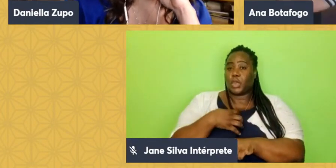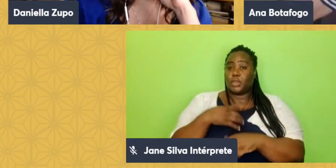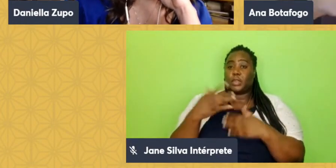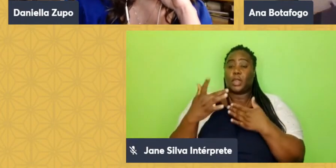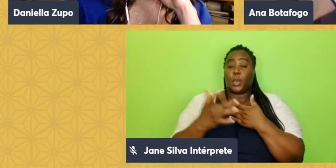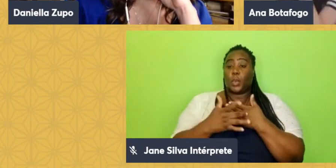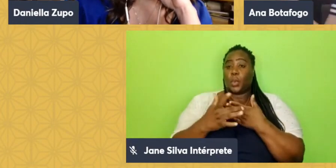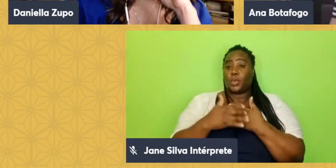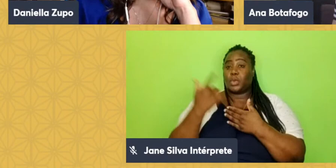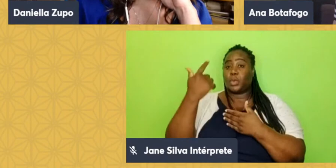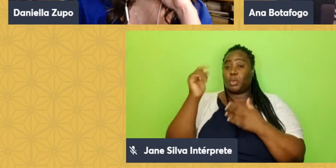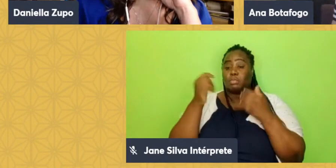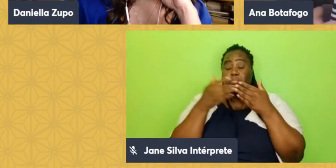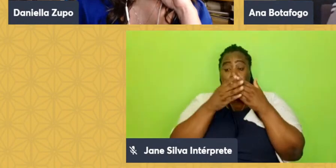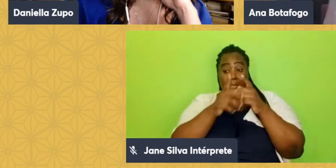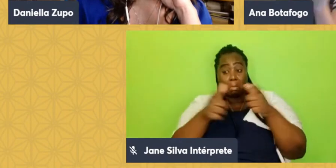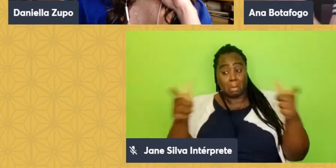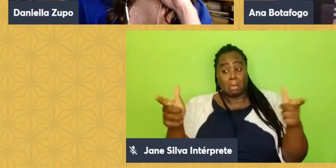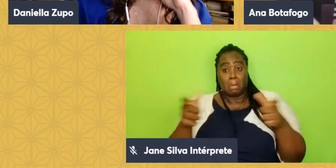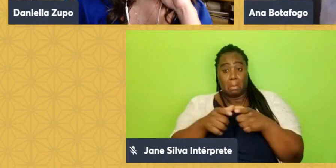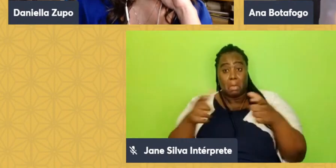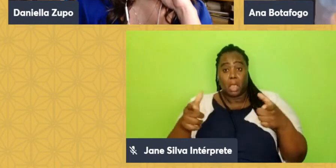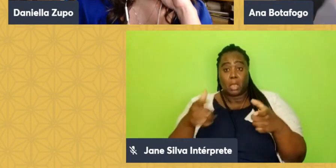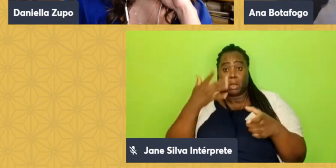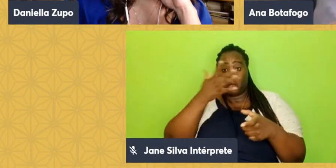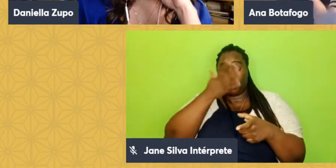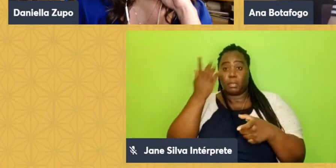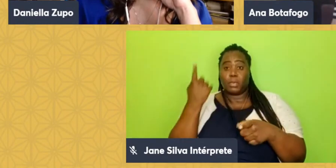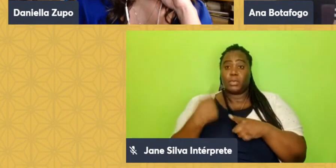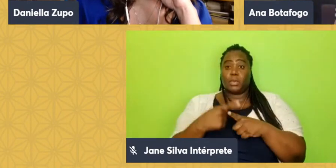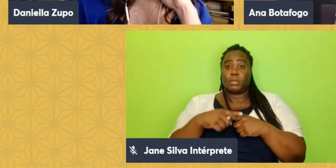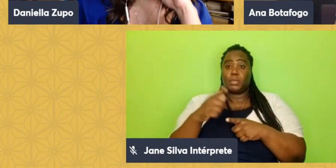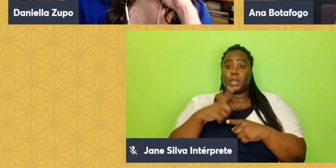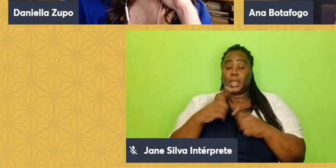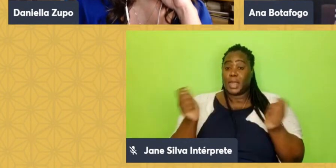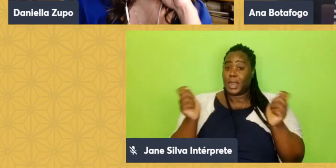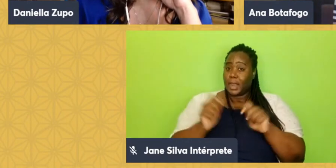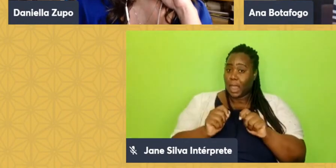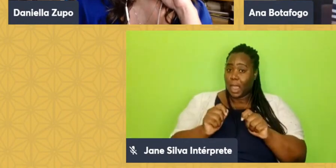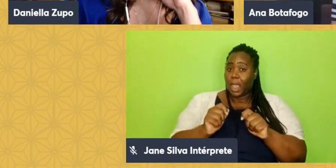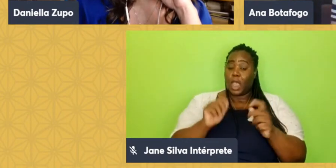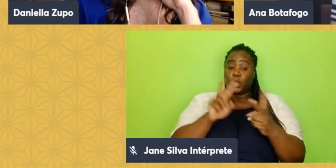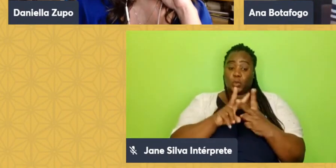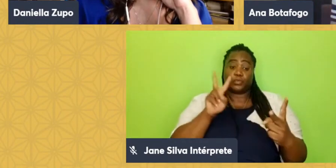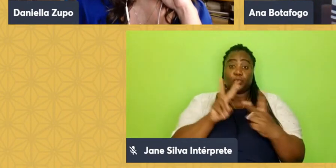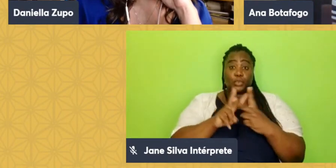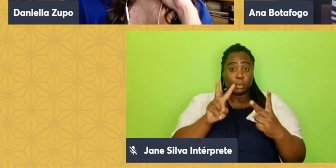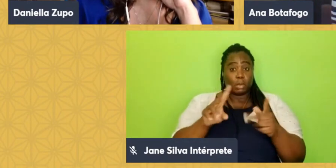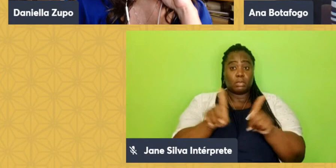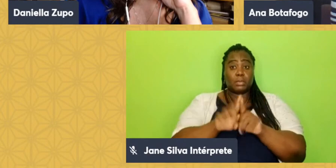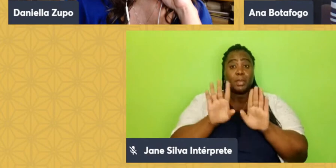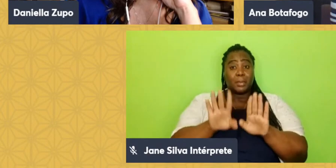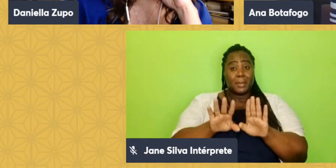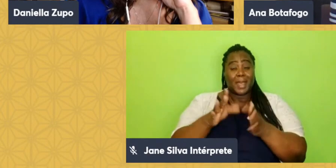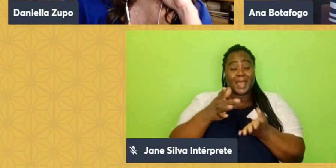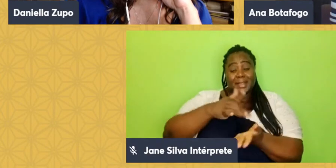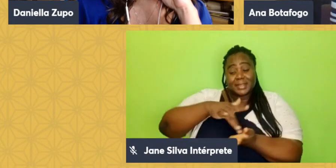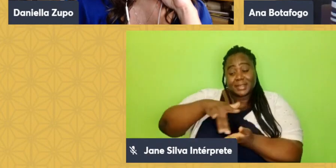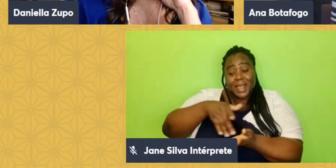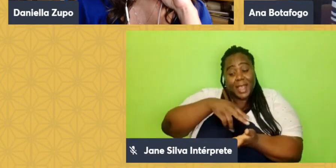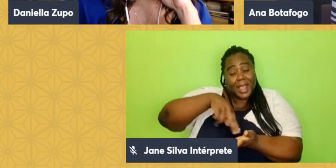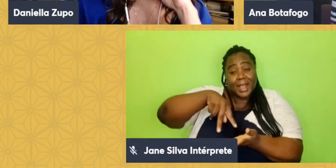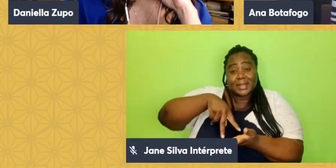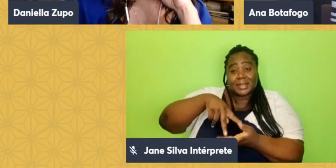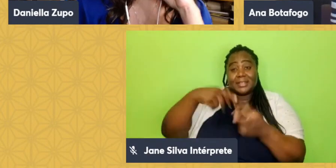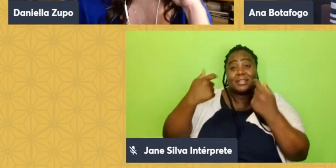contato com uma gama maior de pessoas né uma vez que a gente tem essa possibilidade do online mas a dança precisa